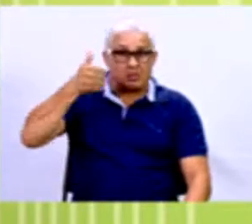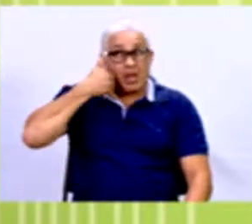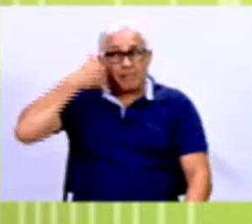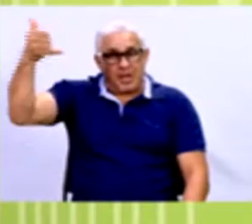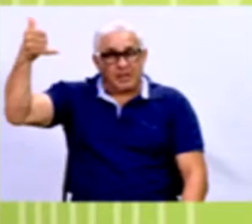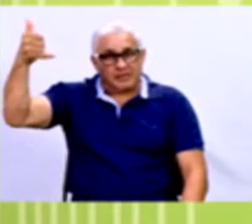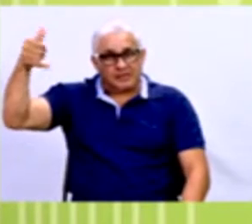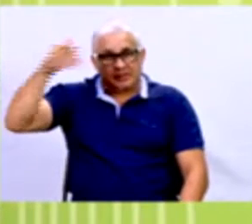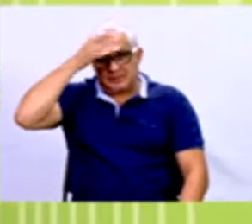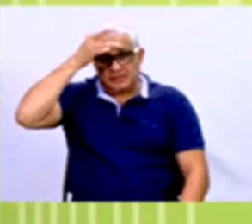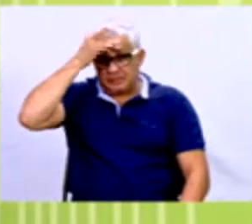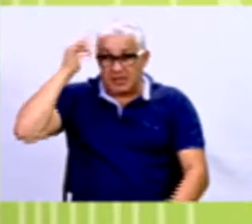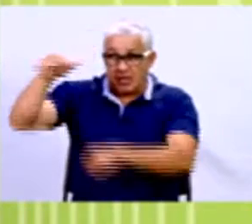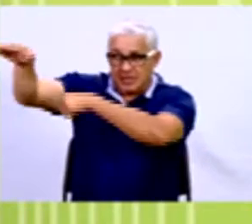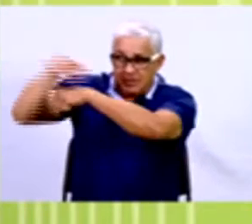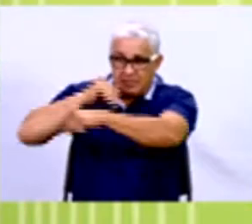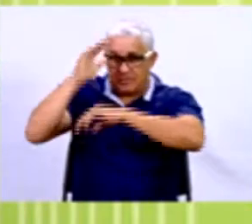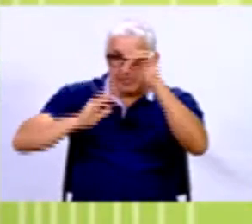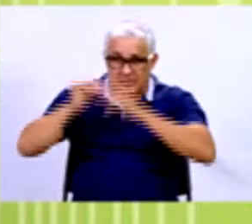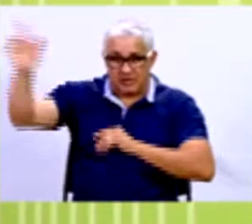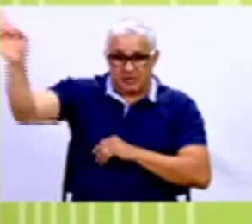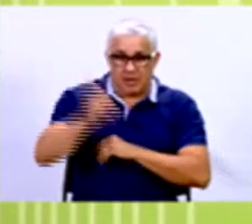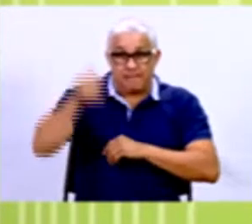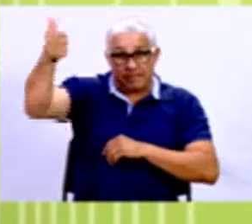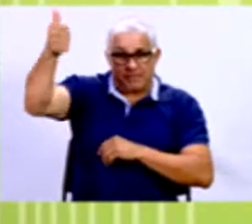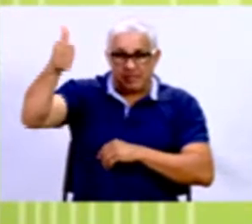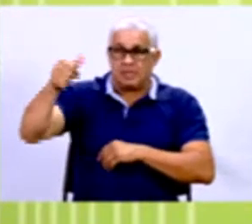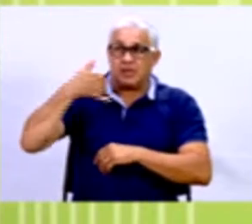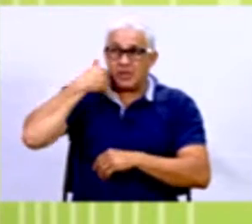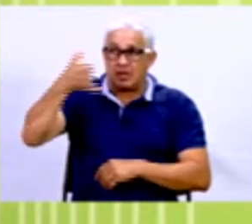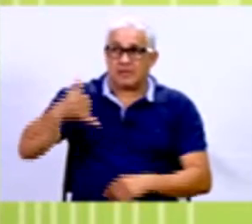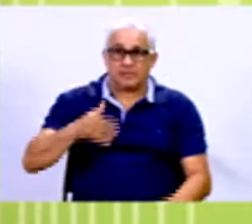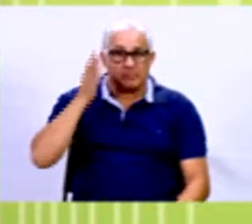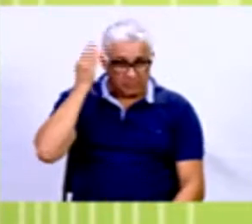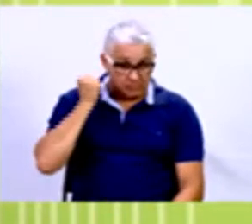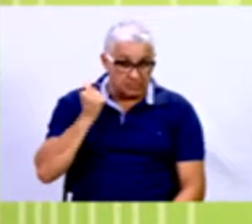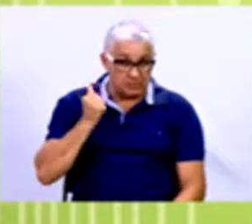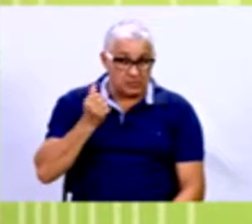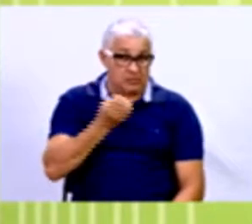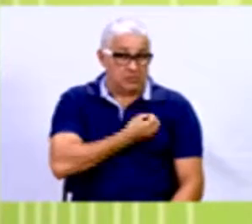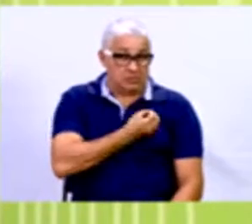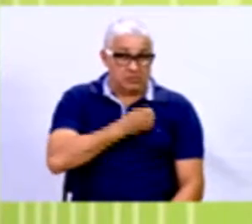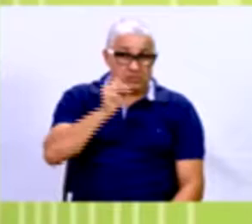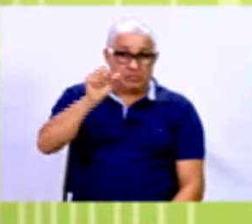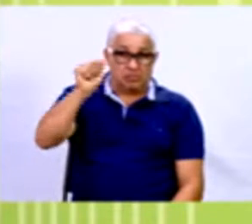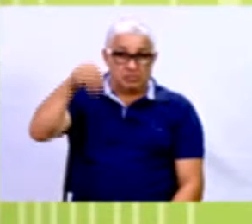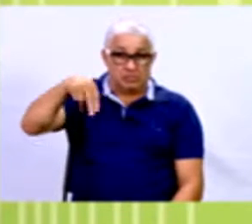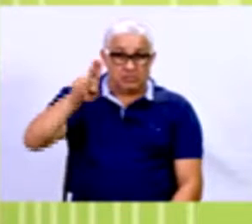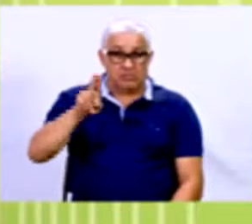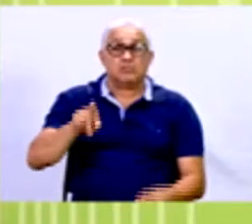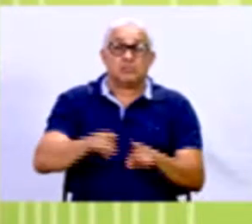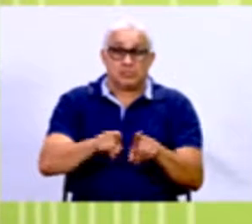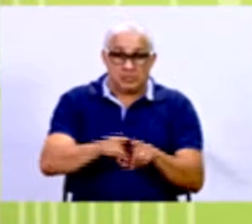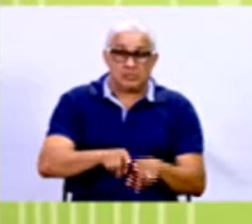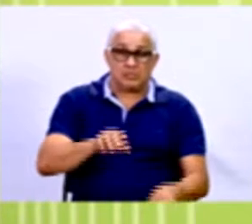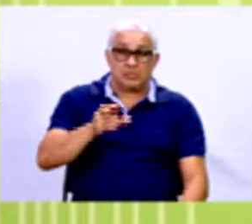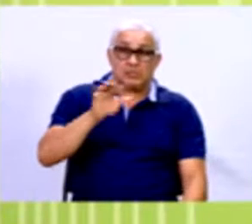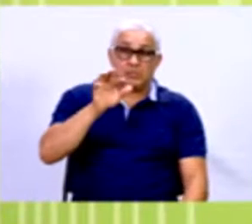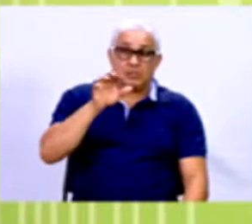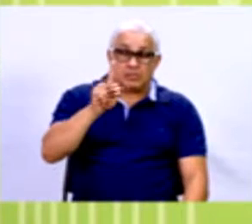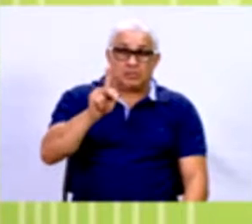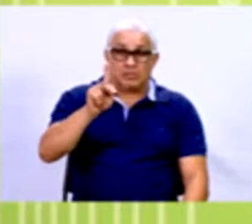problema. E aí você vai, primeira coisa, ligar. Aí eu pergunto para você, você sabe o número do SAMU? Polícia Rodoviária